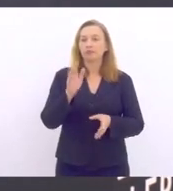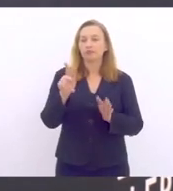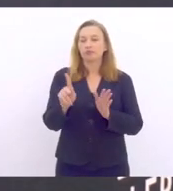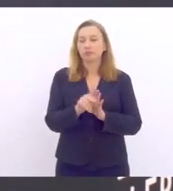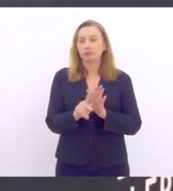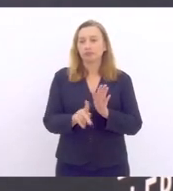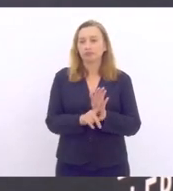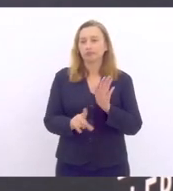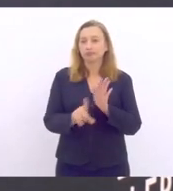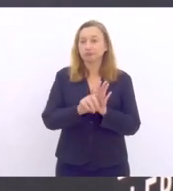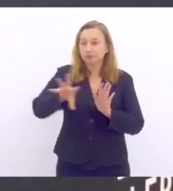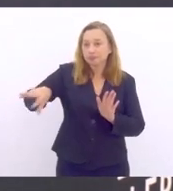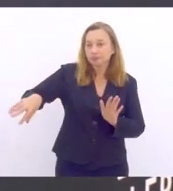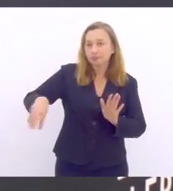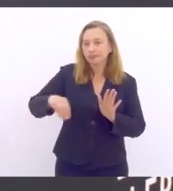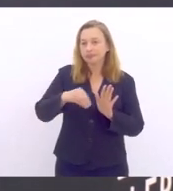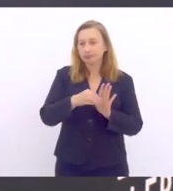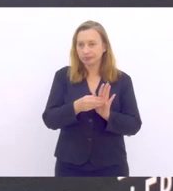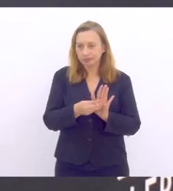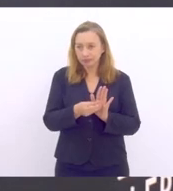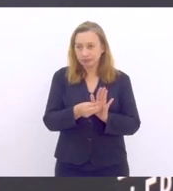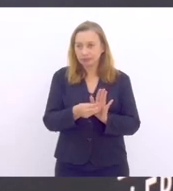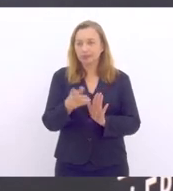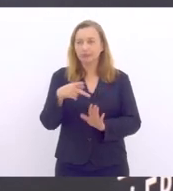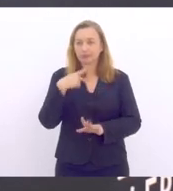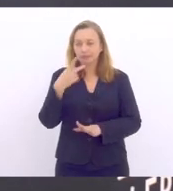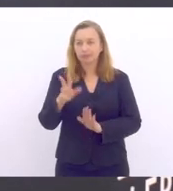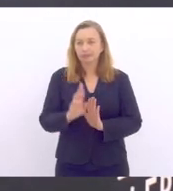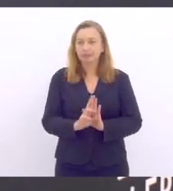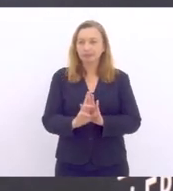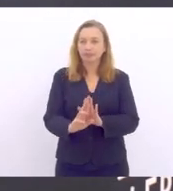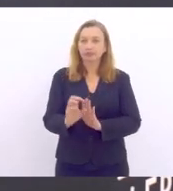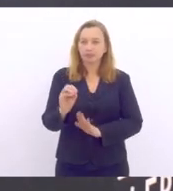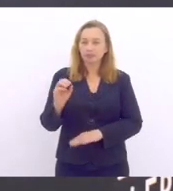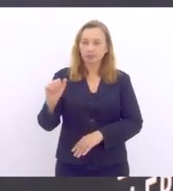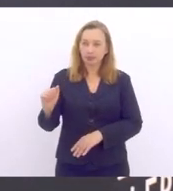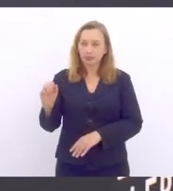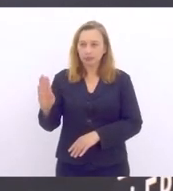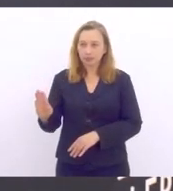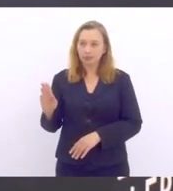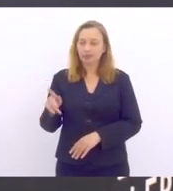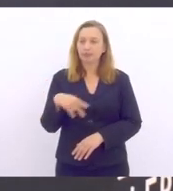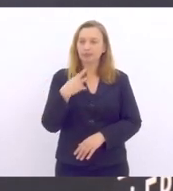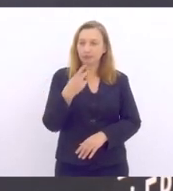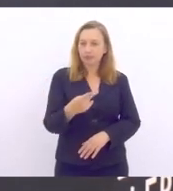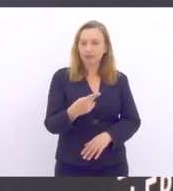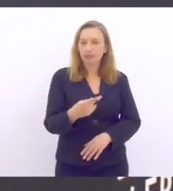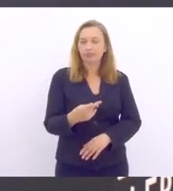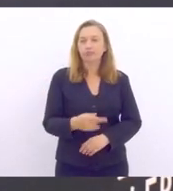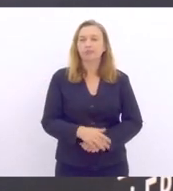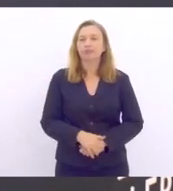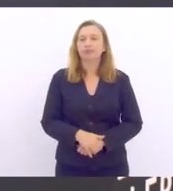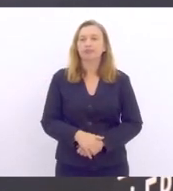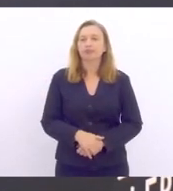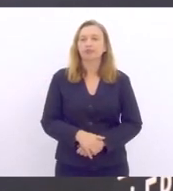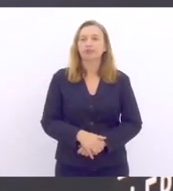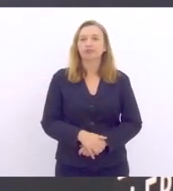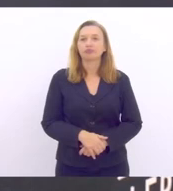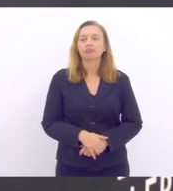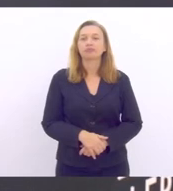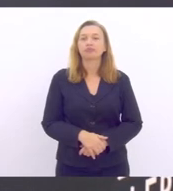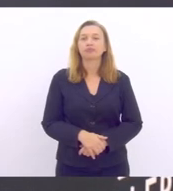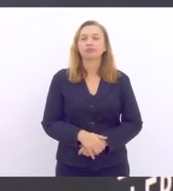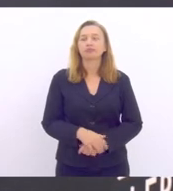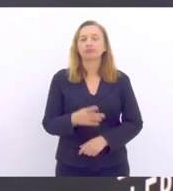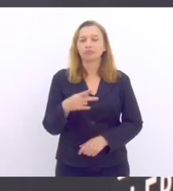Eu incorporo as ponderações do representante da OAB que aqui foram feitas, afora as ponderações que eu acabo